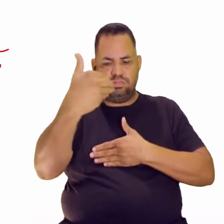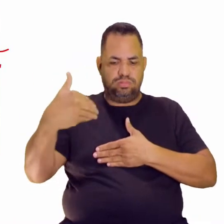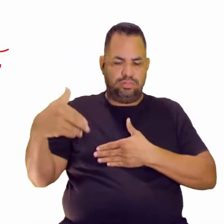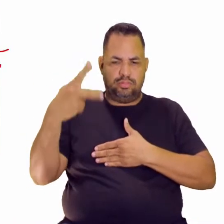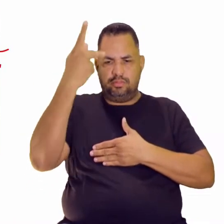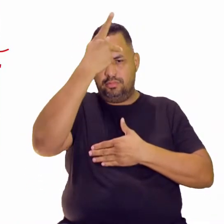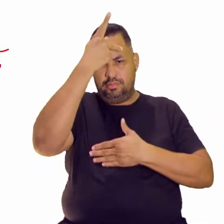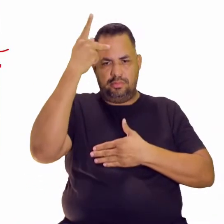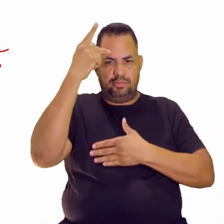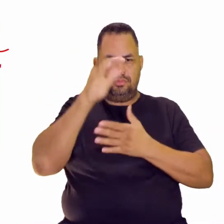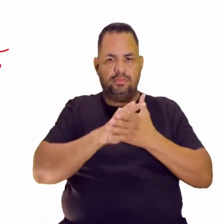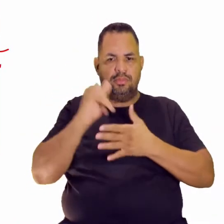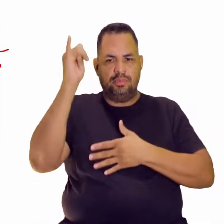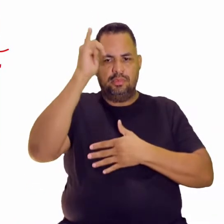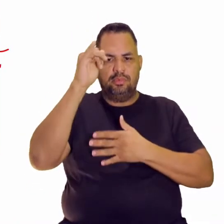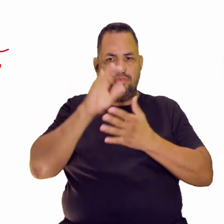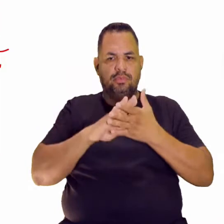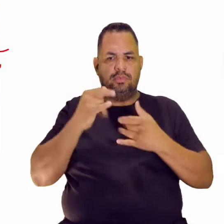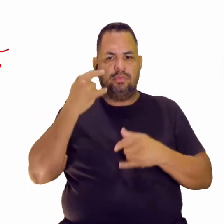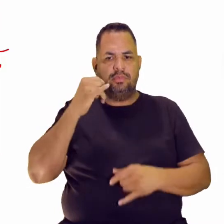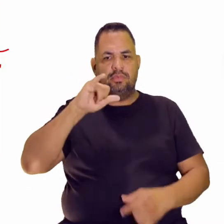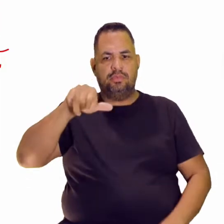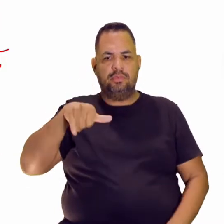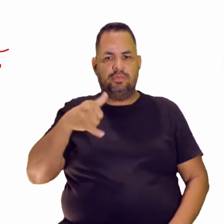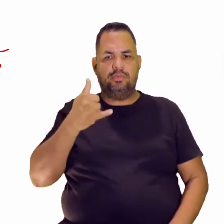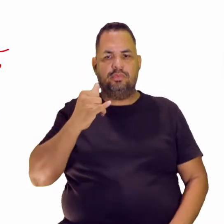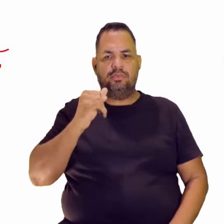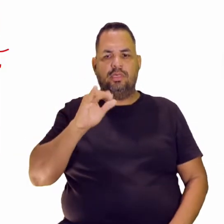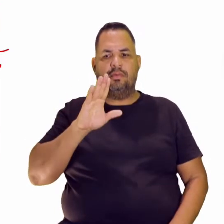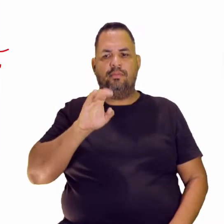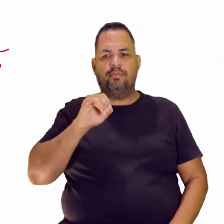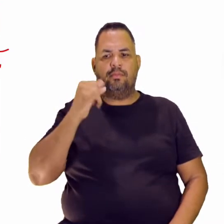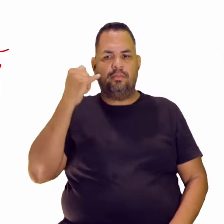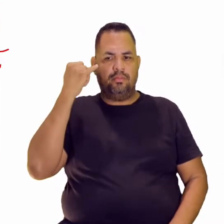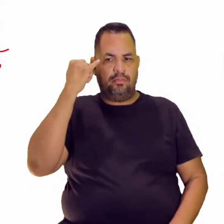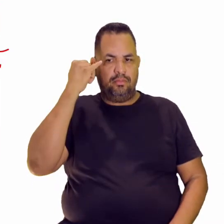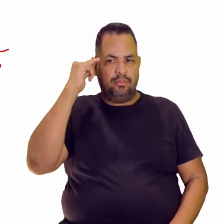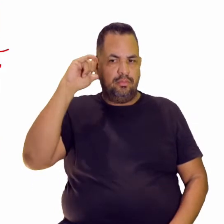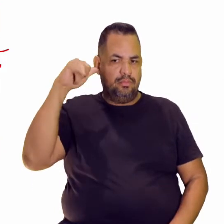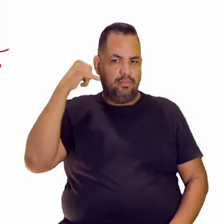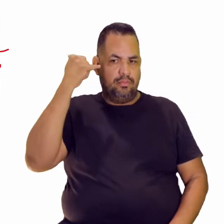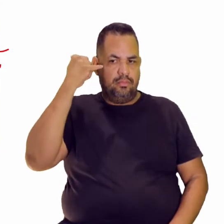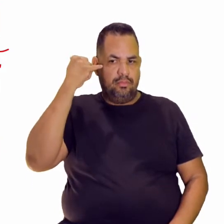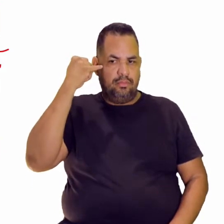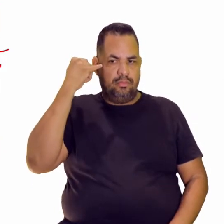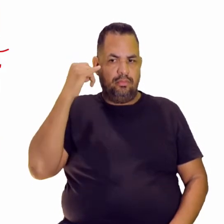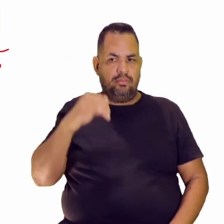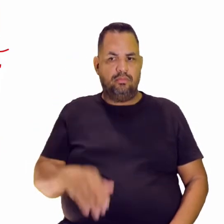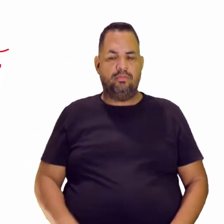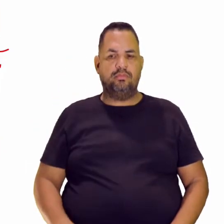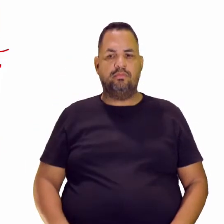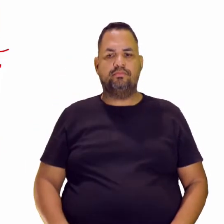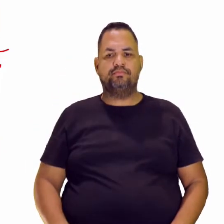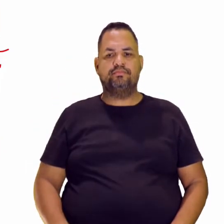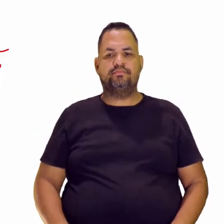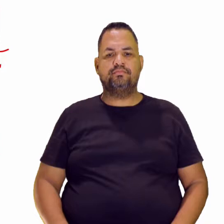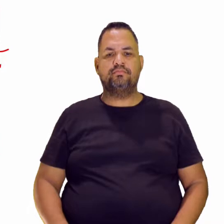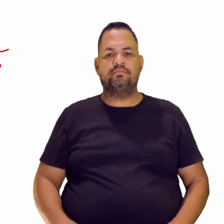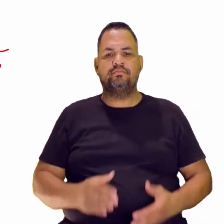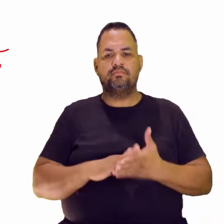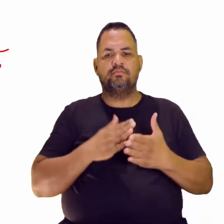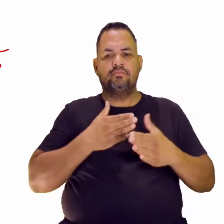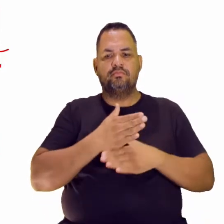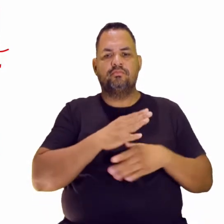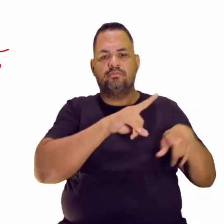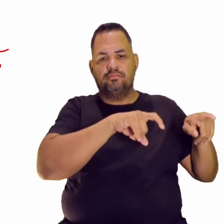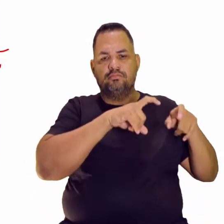origem italiana e japonesa. E o destino inicial, né, era as